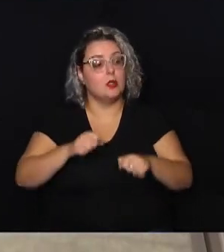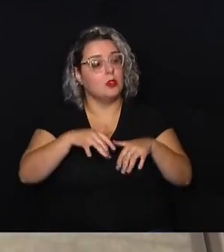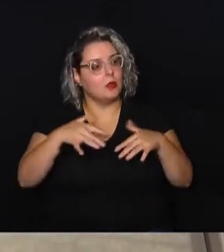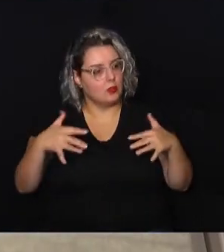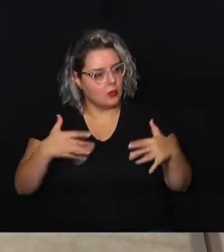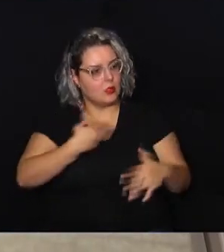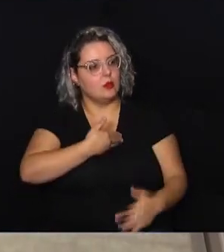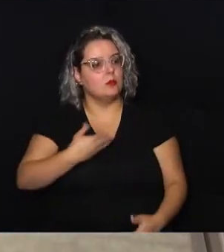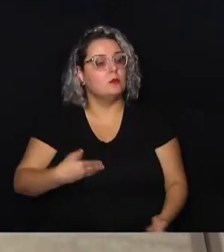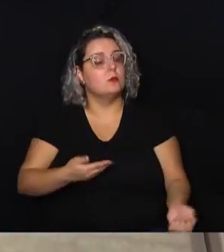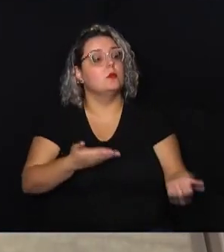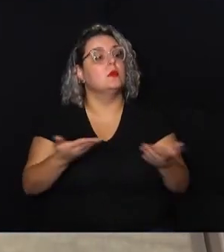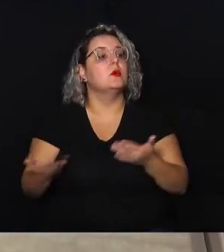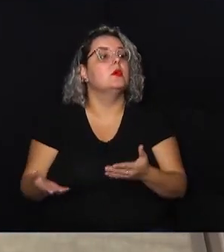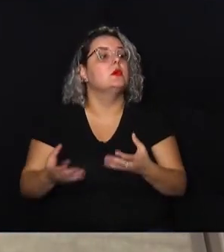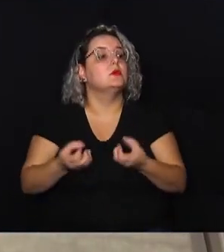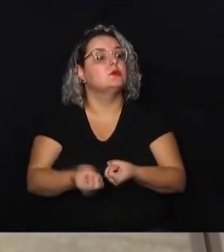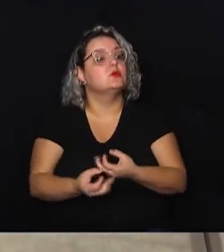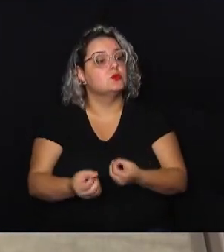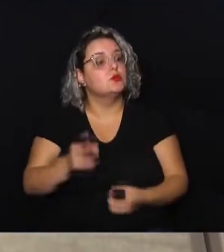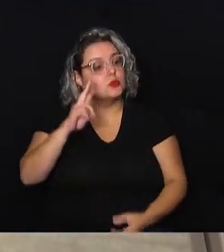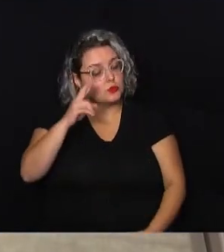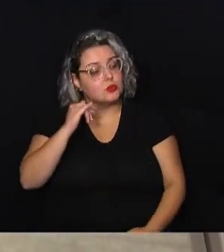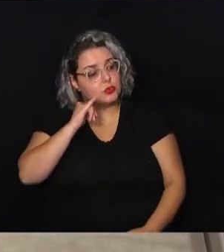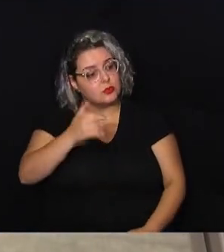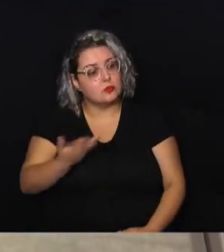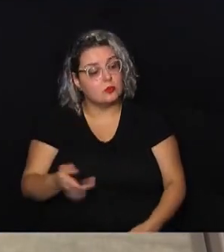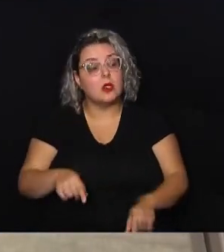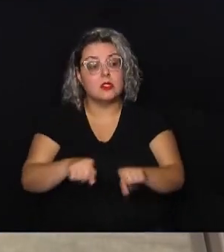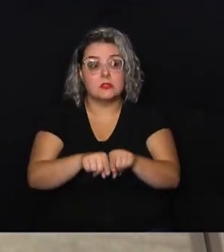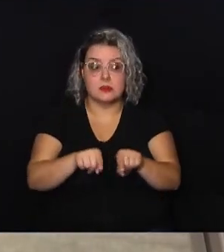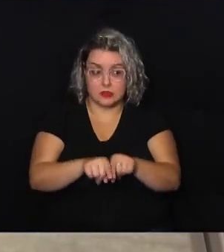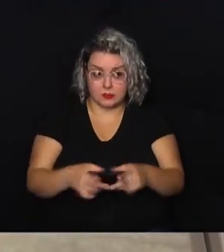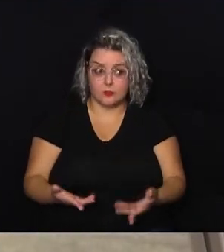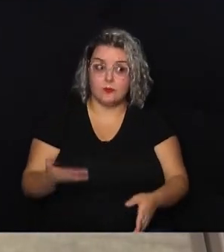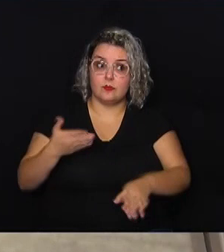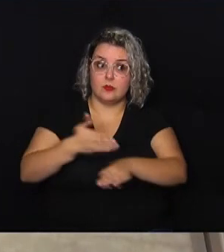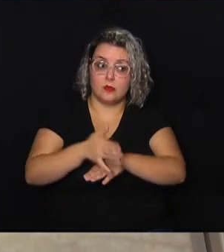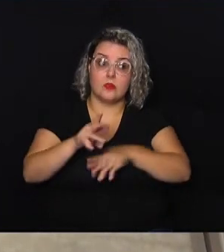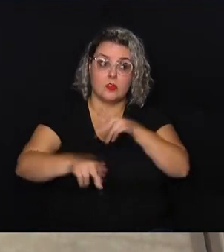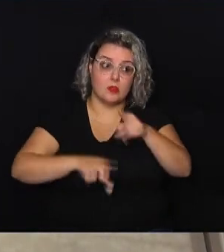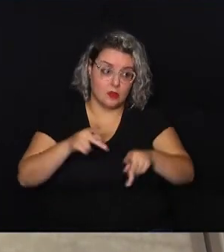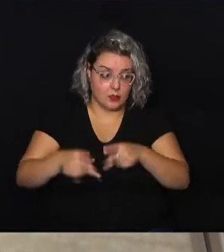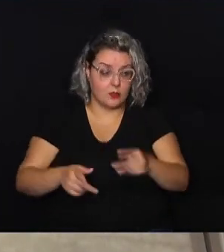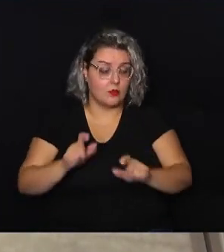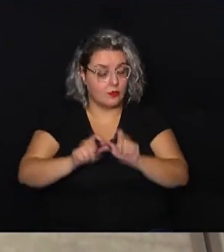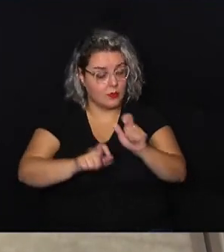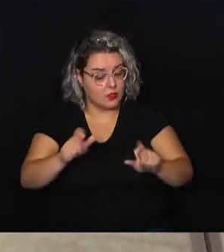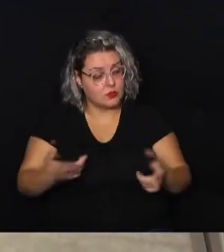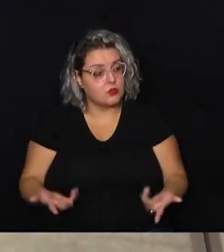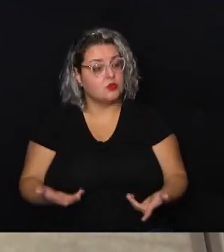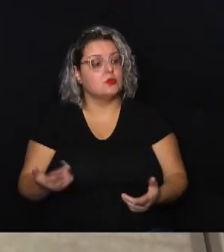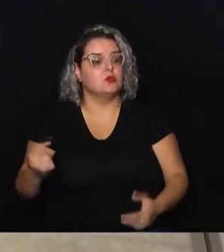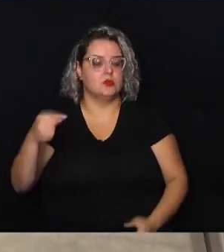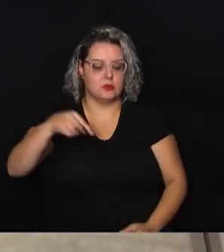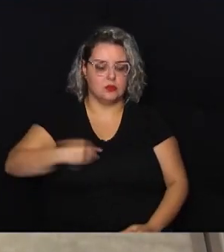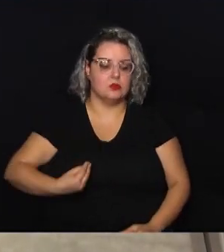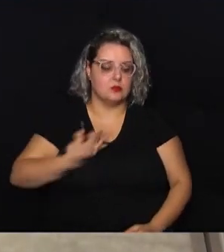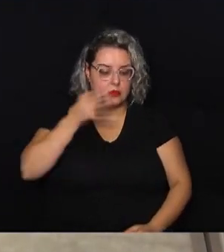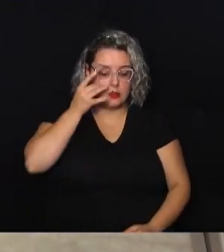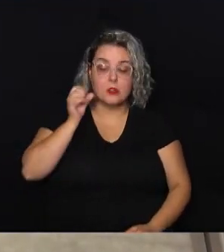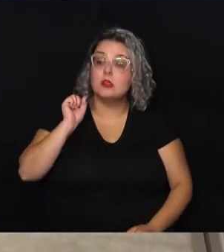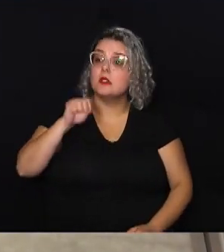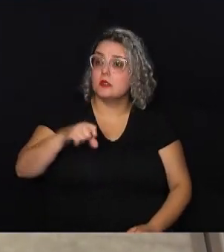para a apresentação desses dados, como o senhor mencionou, mas também que contou com a participação, né, de várias pessoas que vieram até aqui.